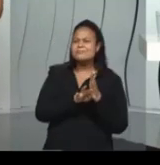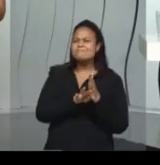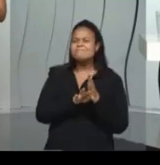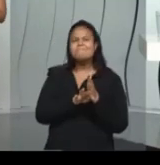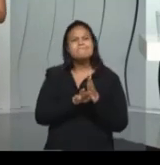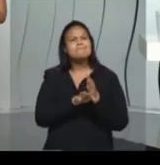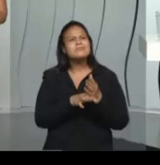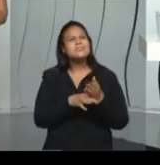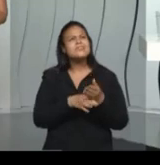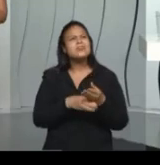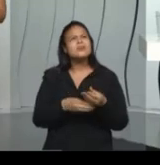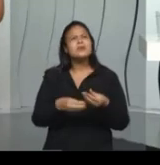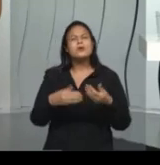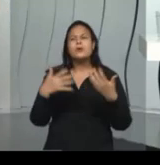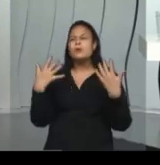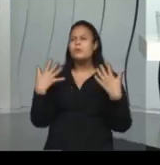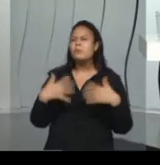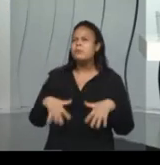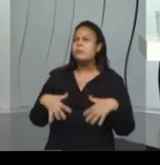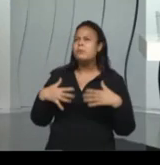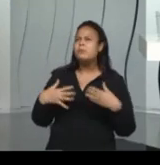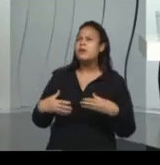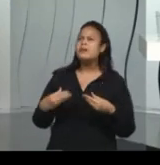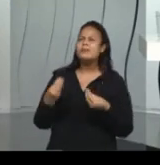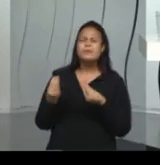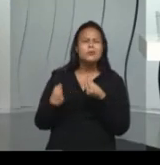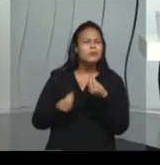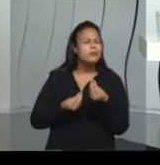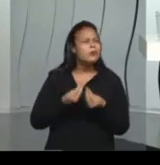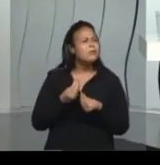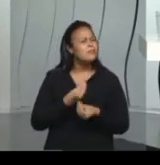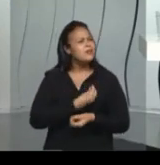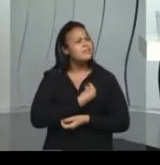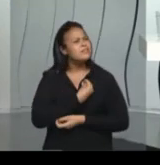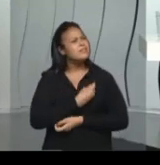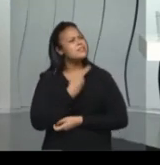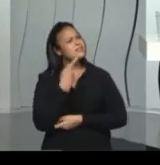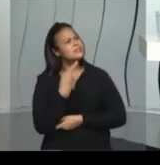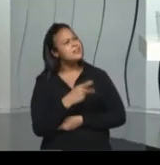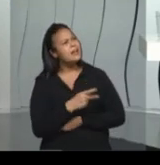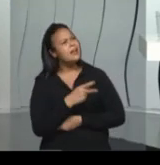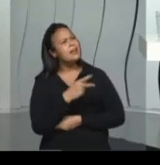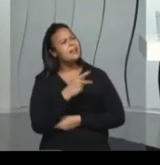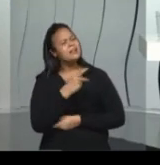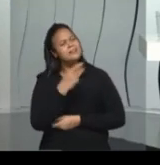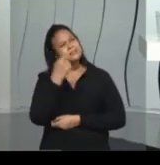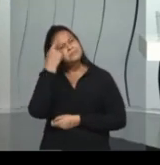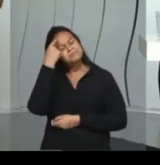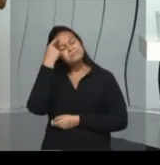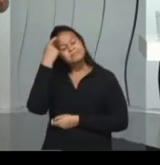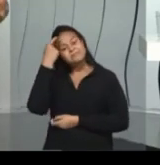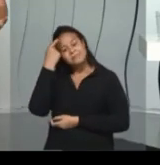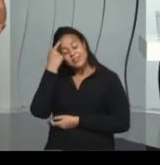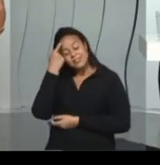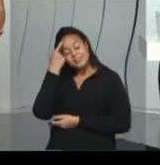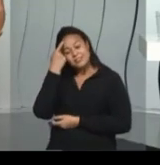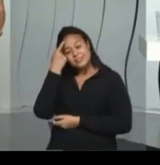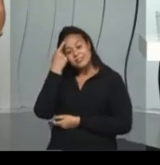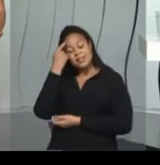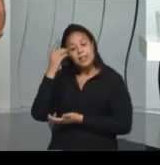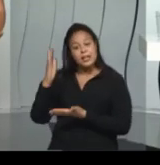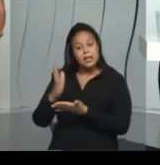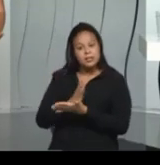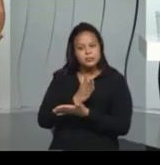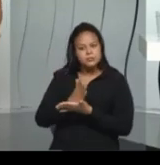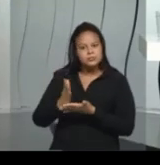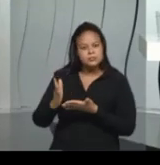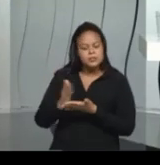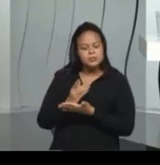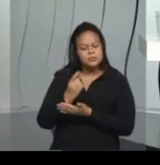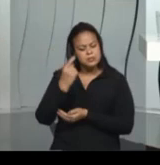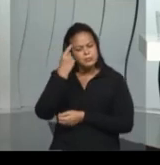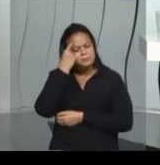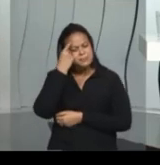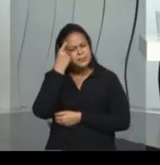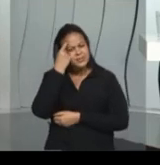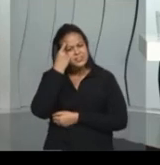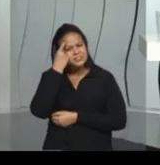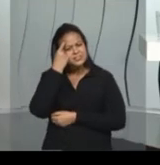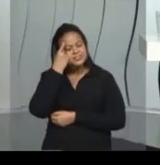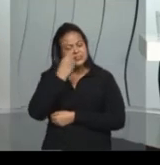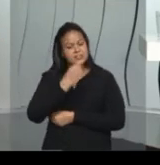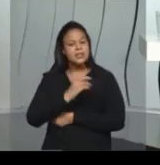sensibilizados ao lermos. Muitas vezes a gente até desconhece determinada realidade e